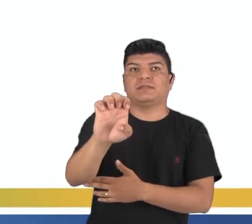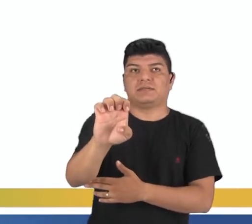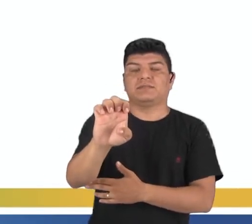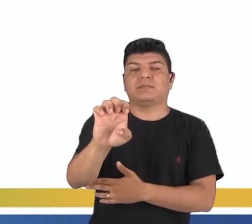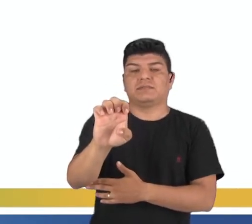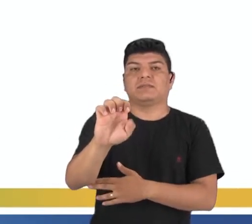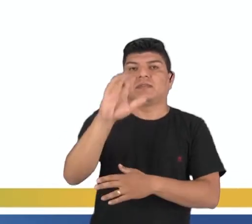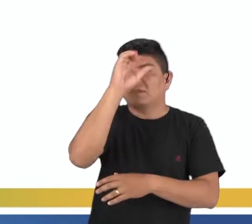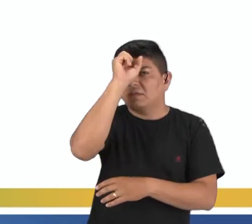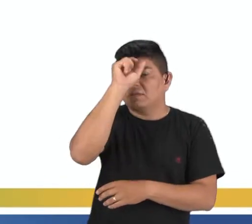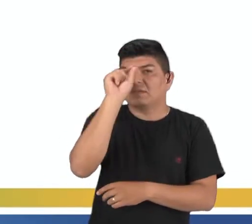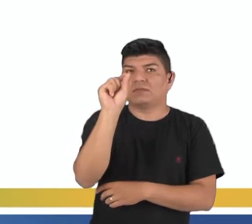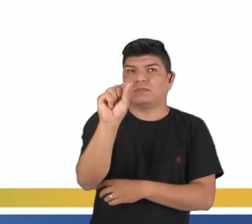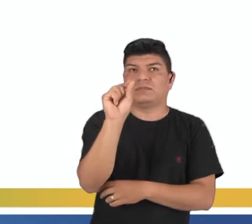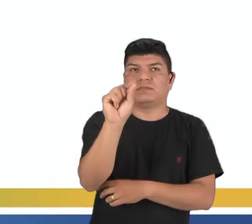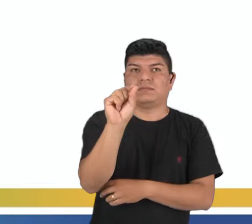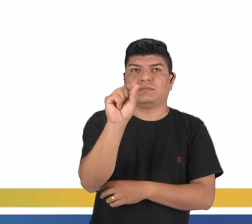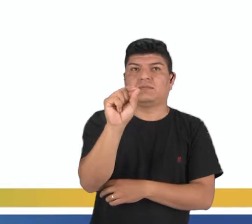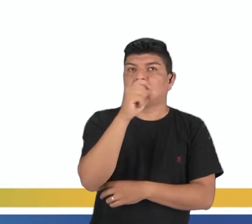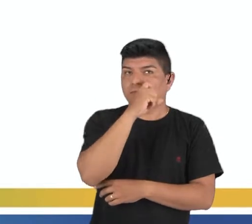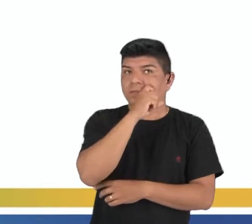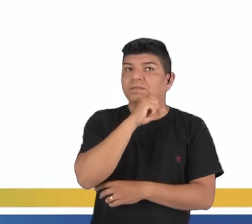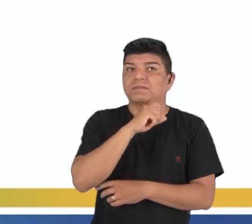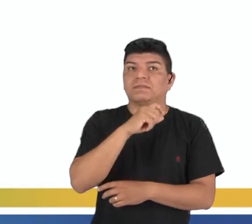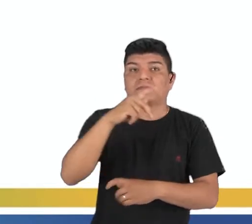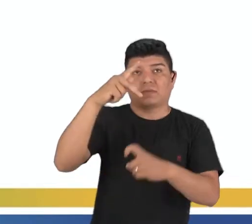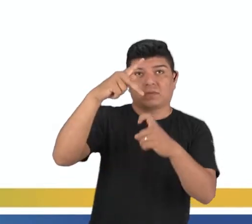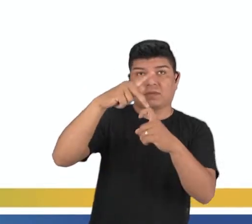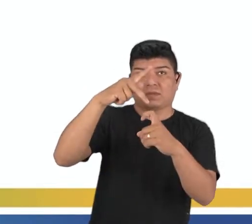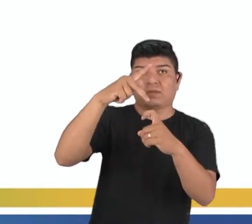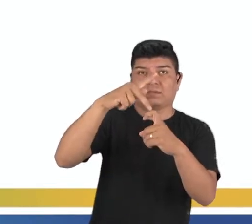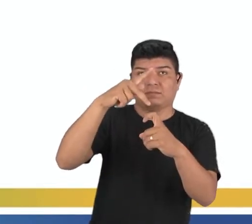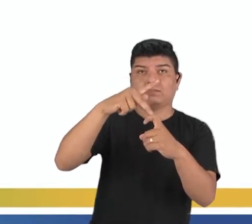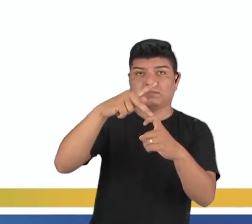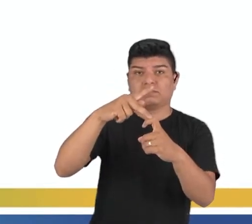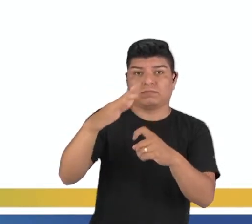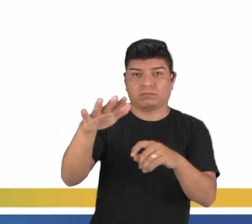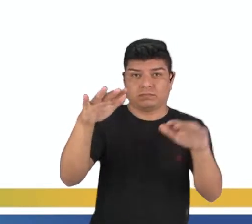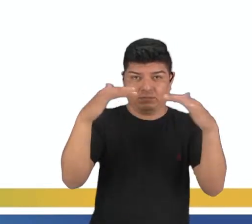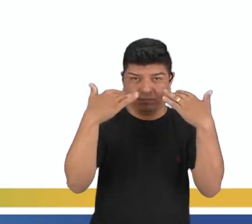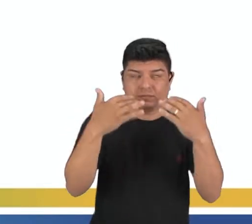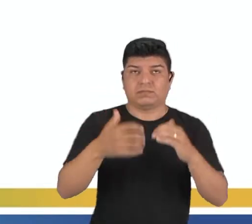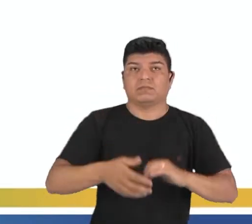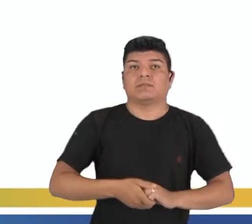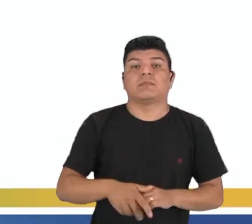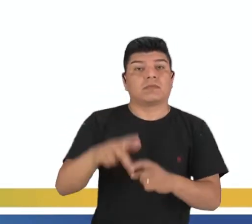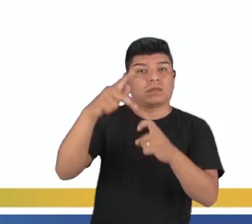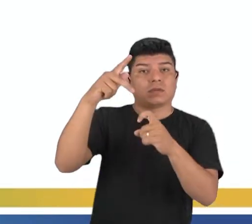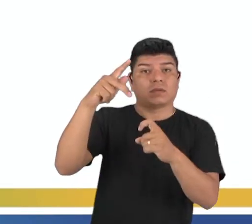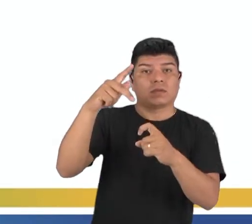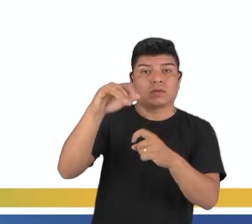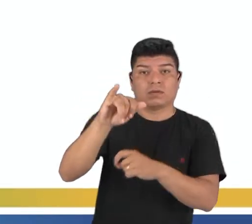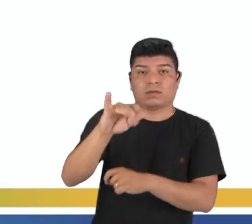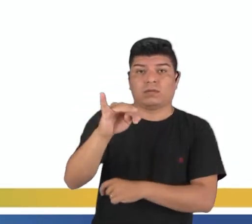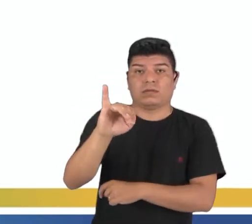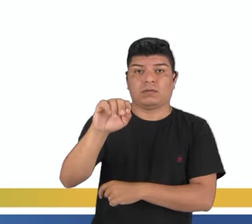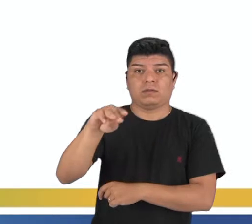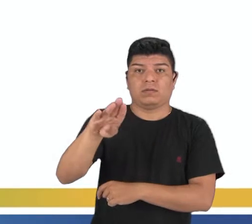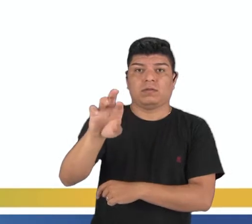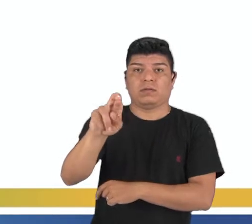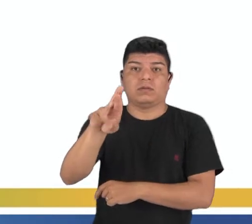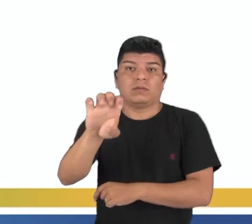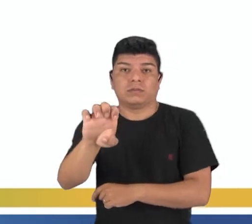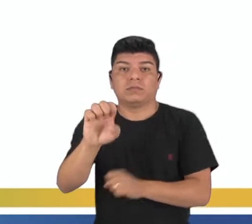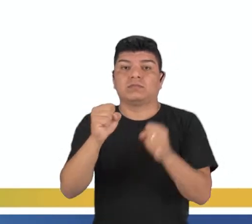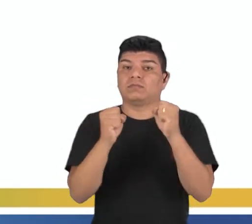o timbre, que é uma propriedade do som. Então vamos lá, acompanha comigo. O timbre é a propriedade do som